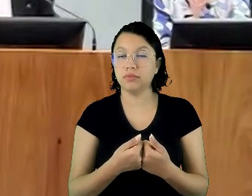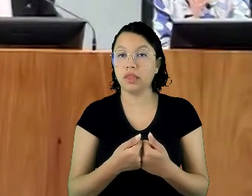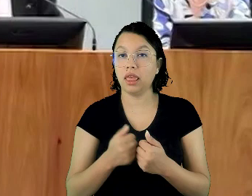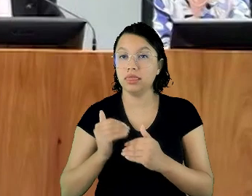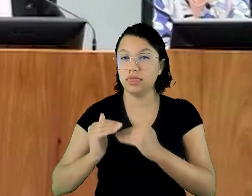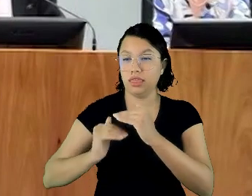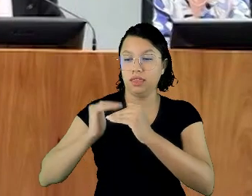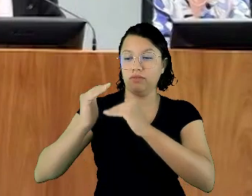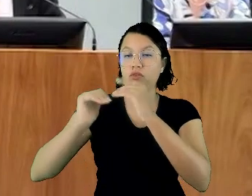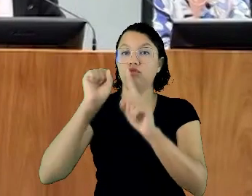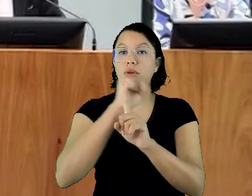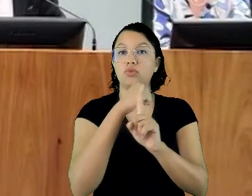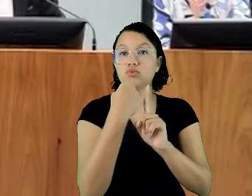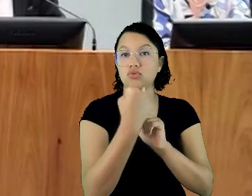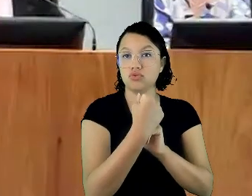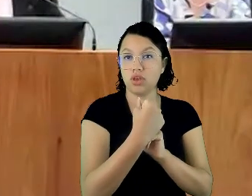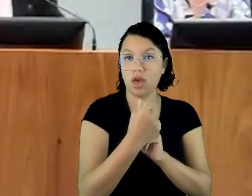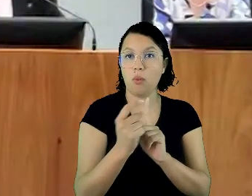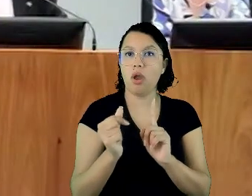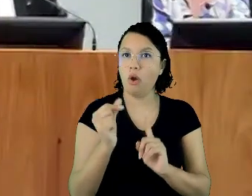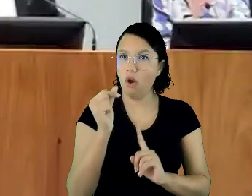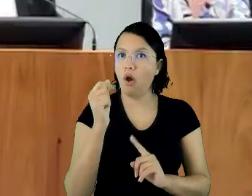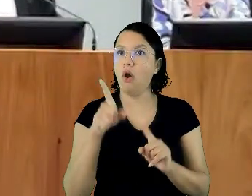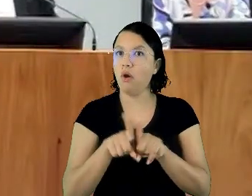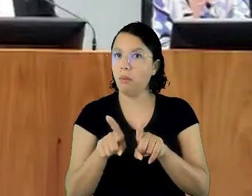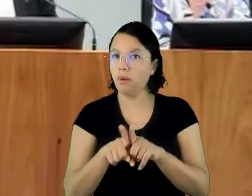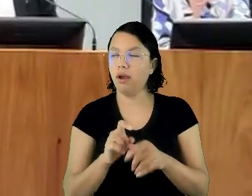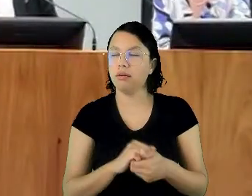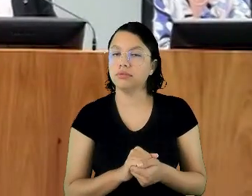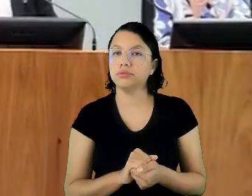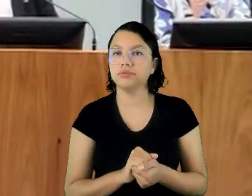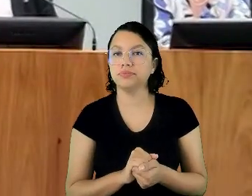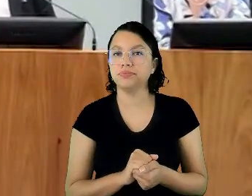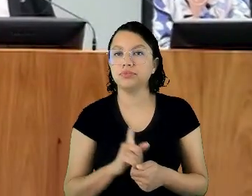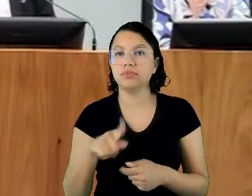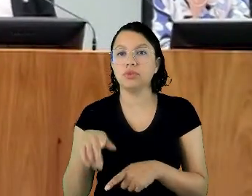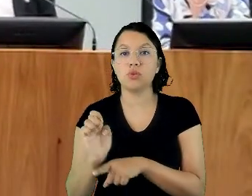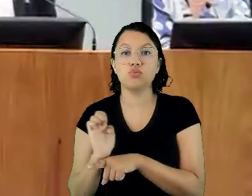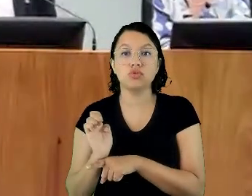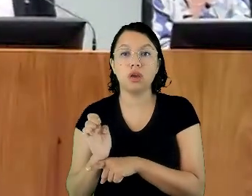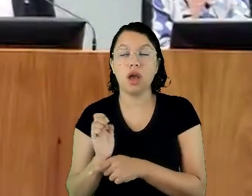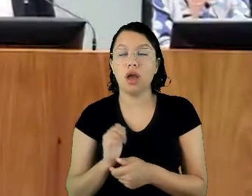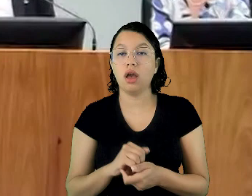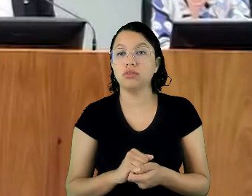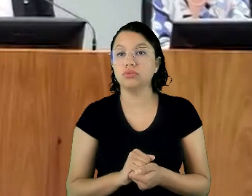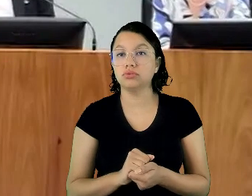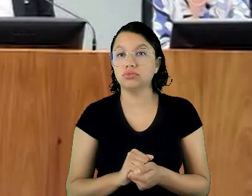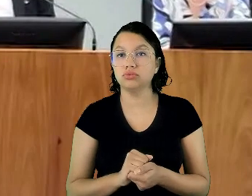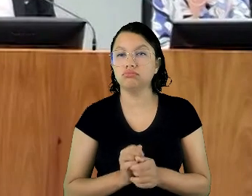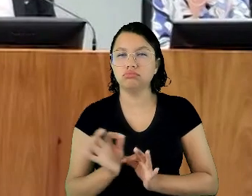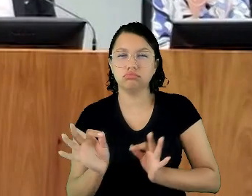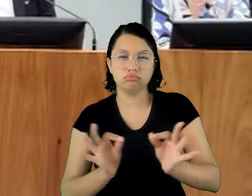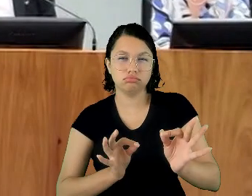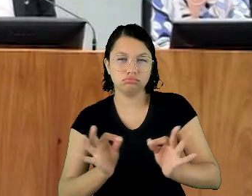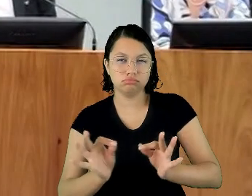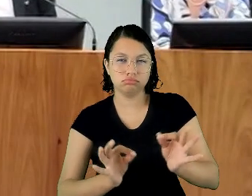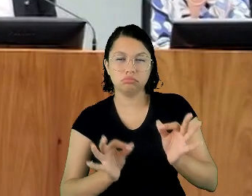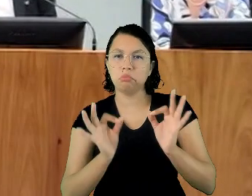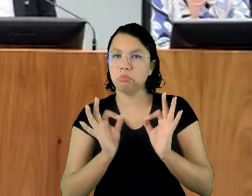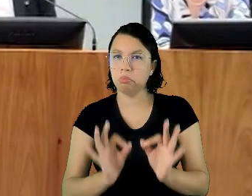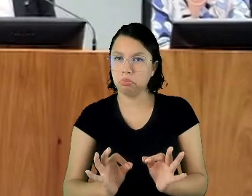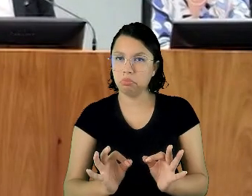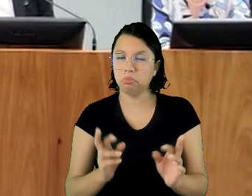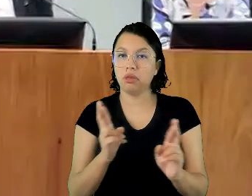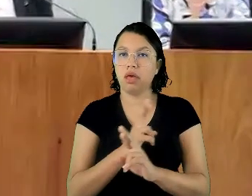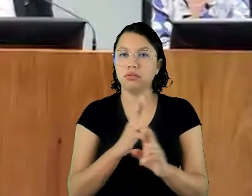e econômico. É um estado estratégico no território